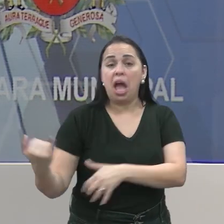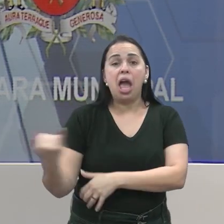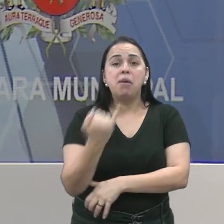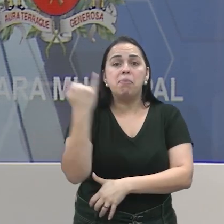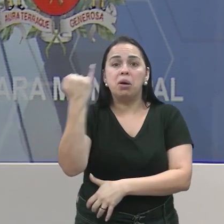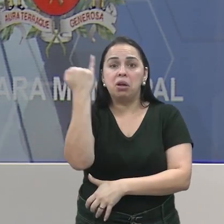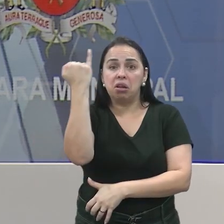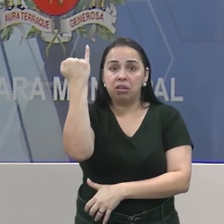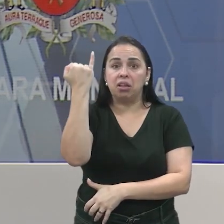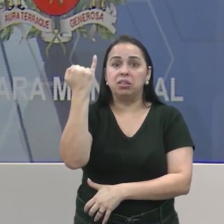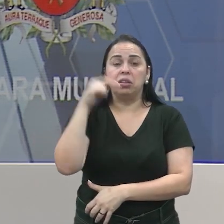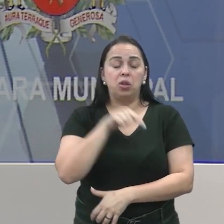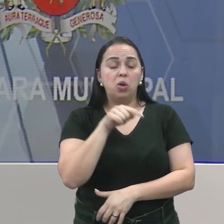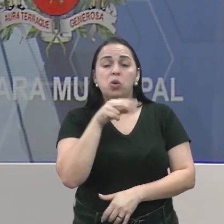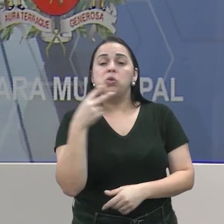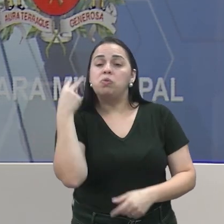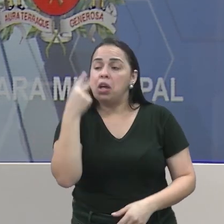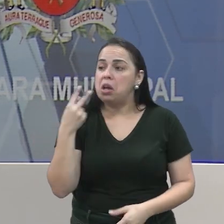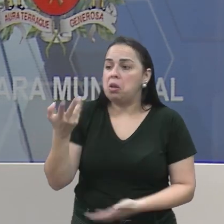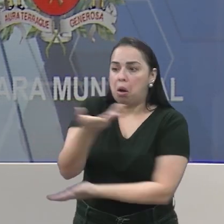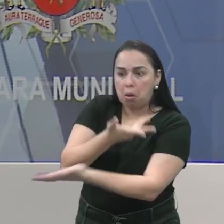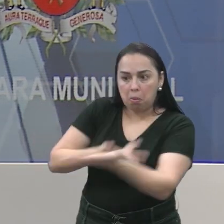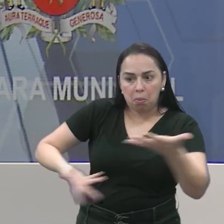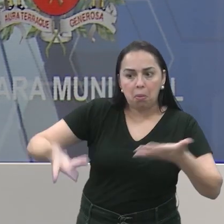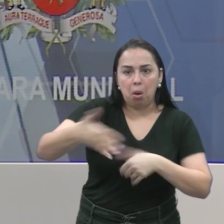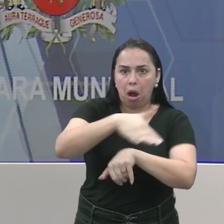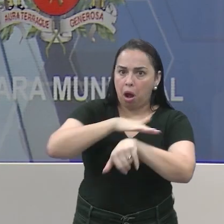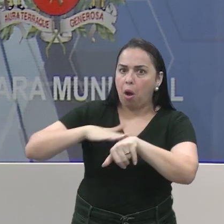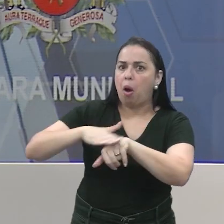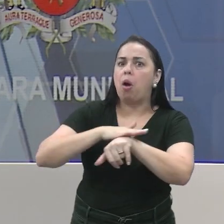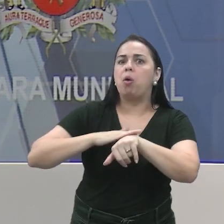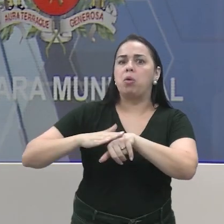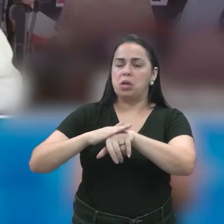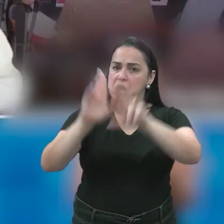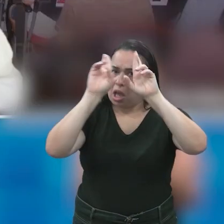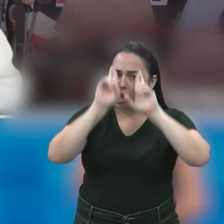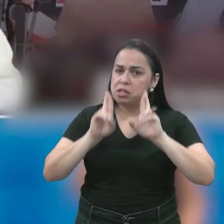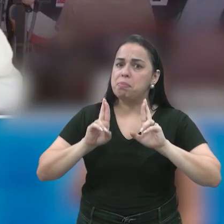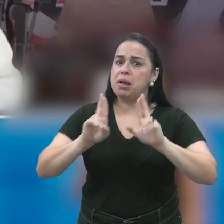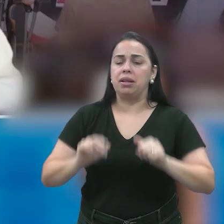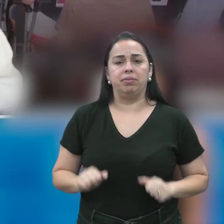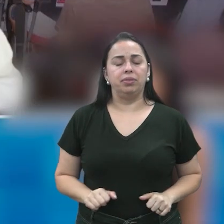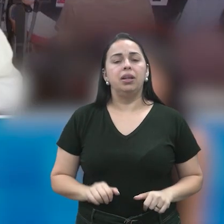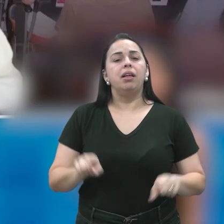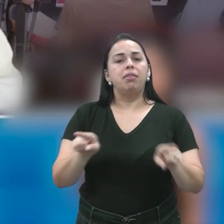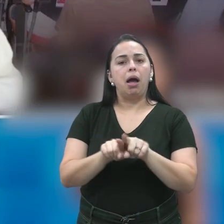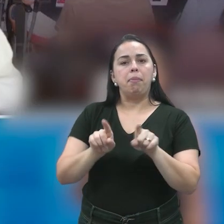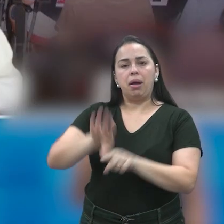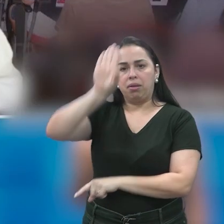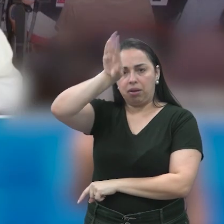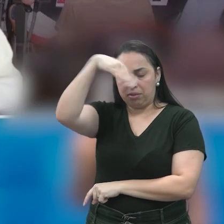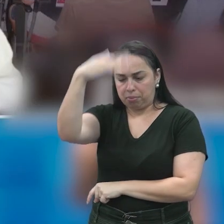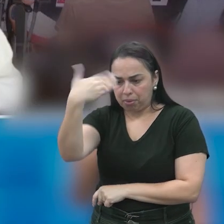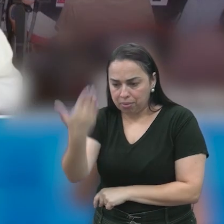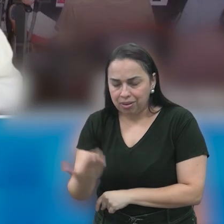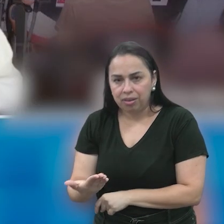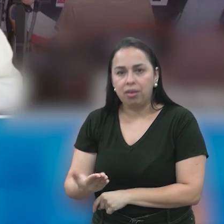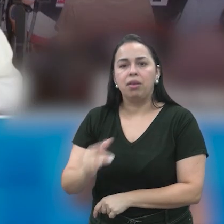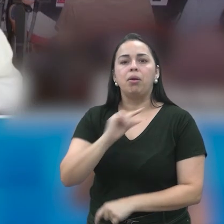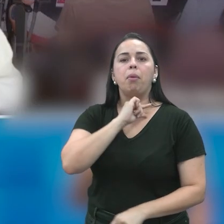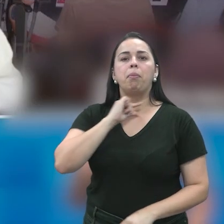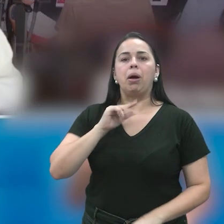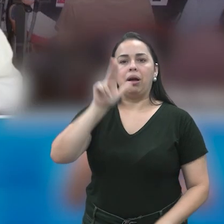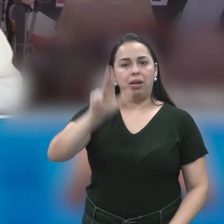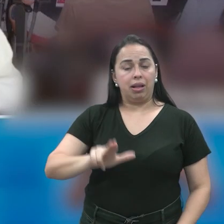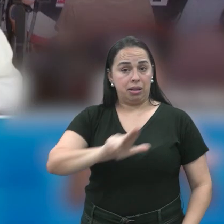importância do diálogo entre os parlamentares e o respeito mútuo em plenário. Zé Luiz também prestou homenagem aos trabalhos religiosos do